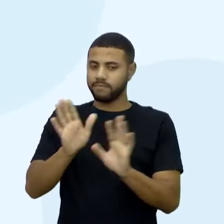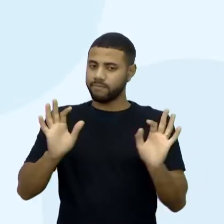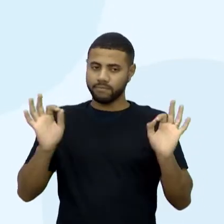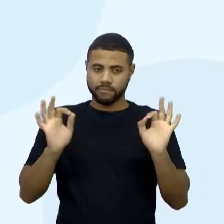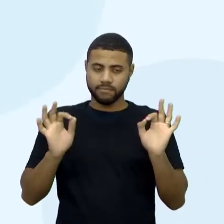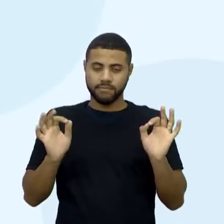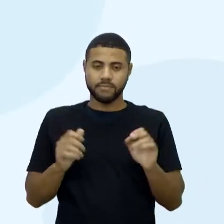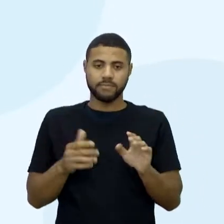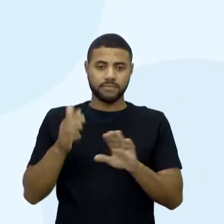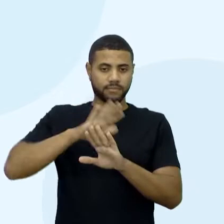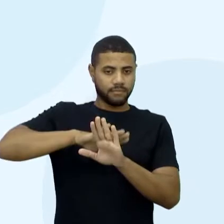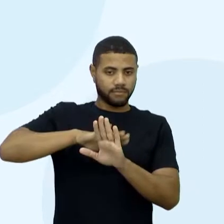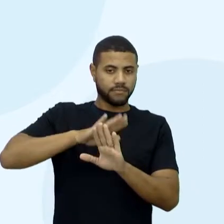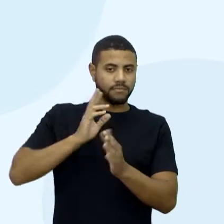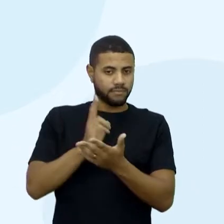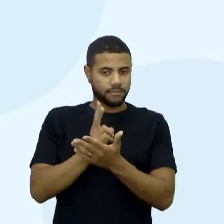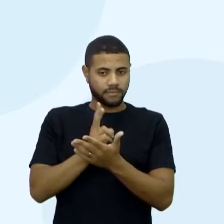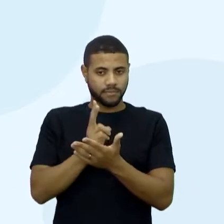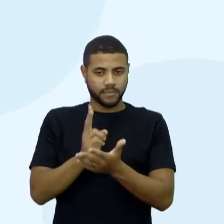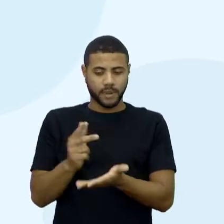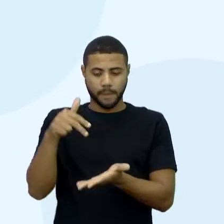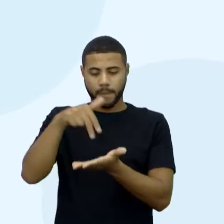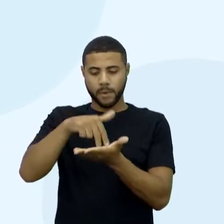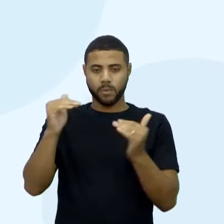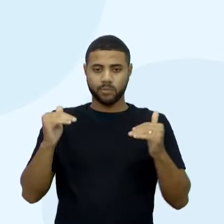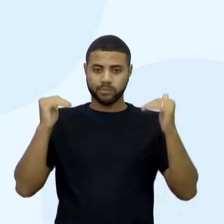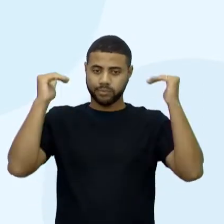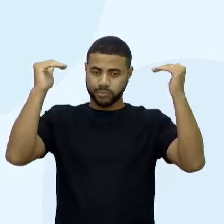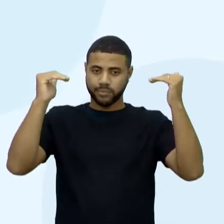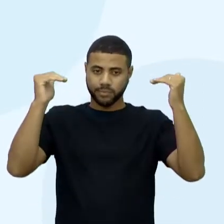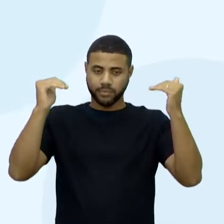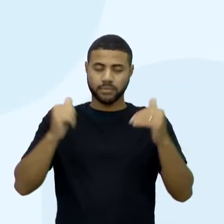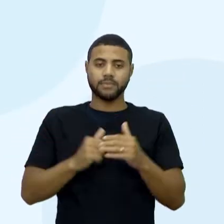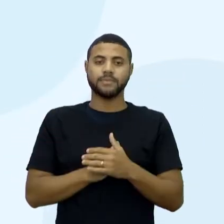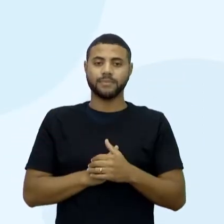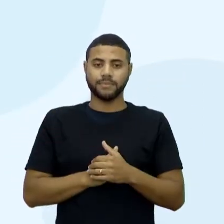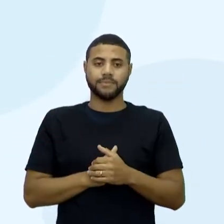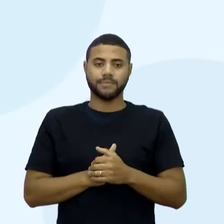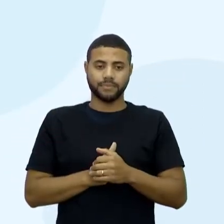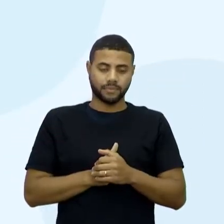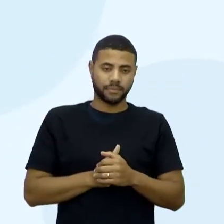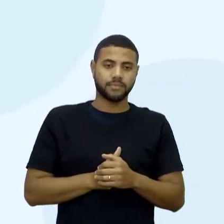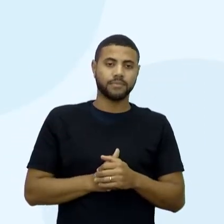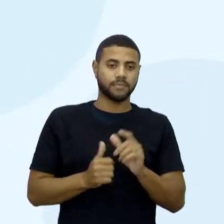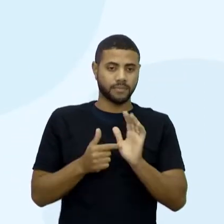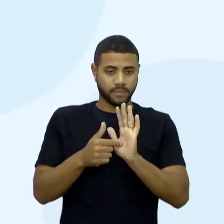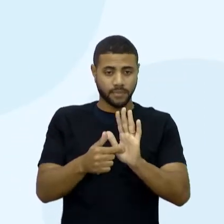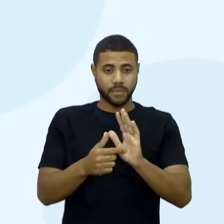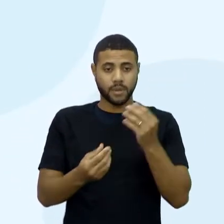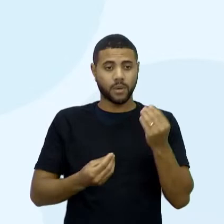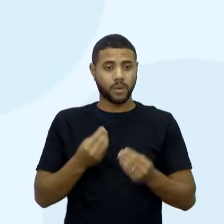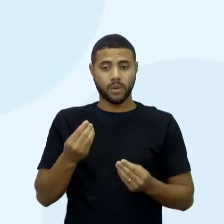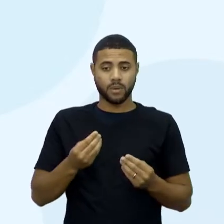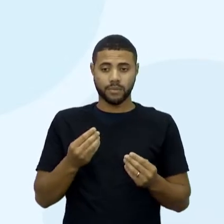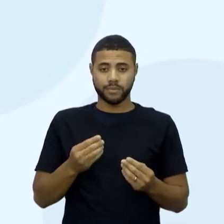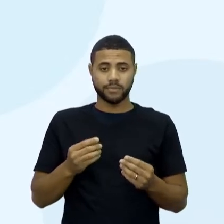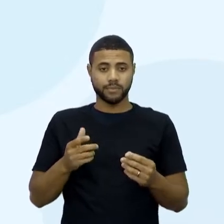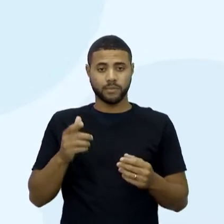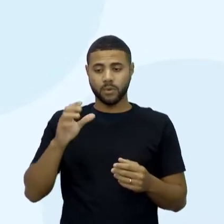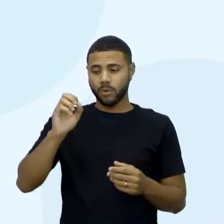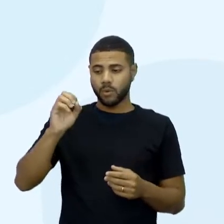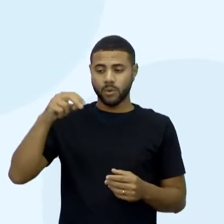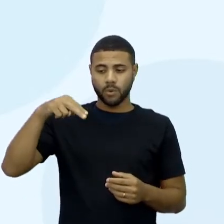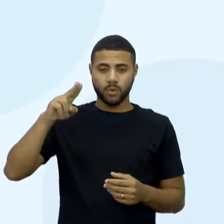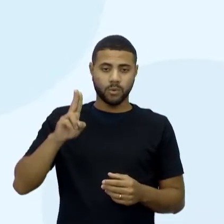diretamente, né? Mas que se coloca acima de todos os Estados nacionais, representa, então, o posicionamento da